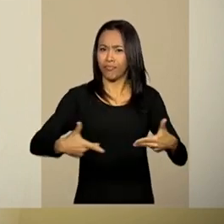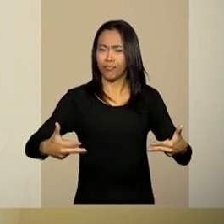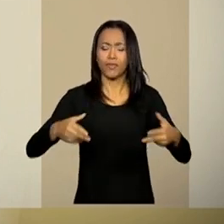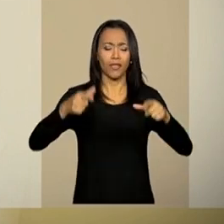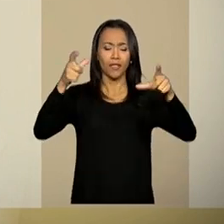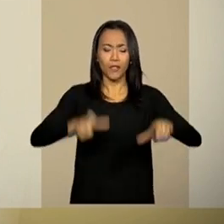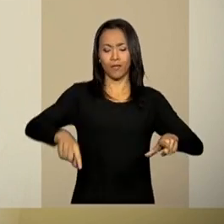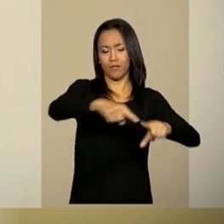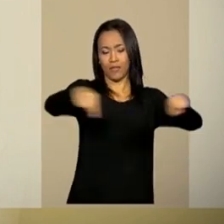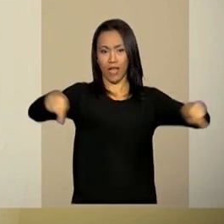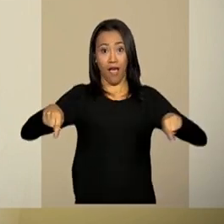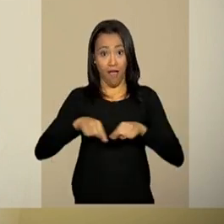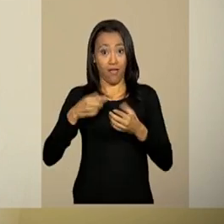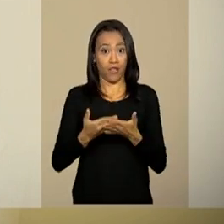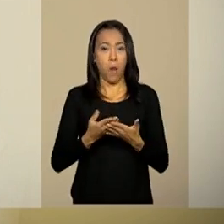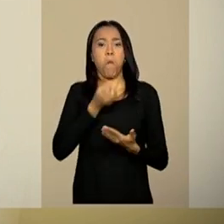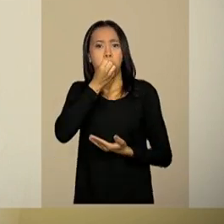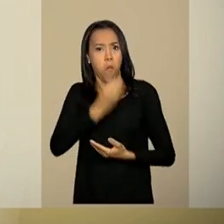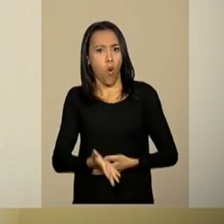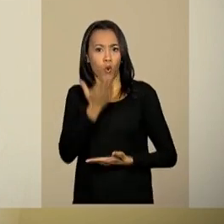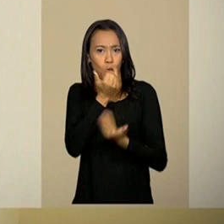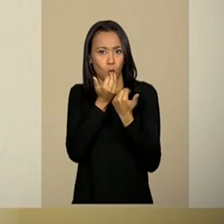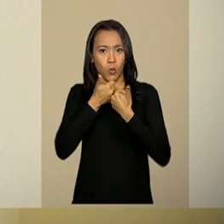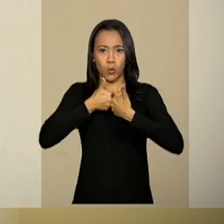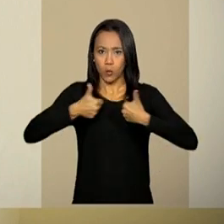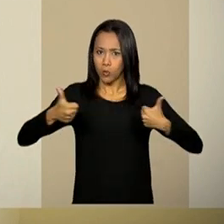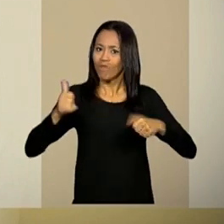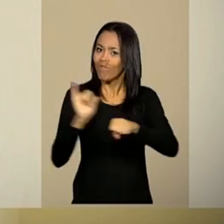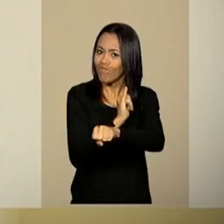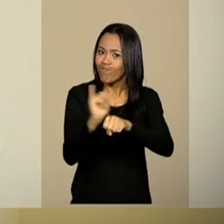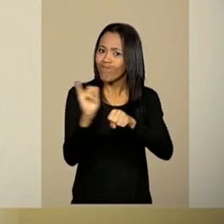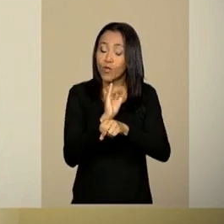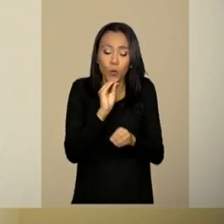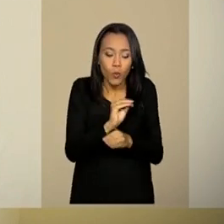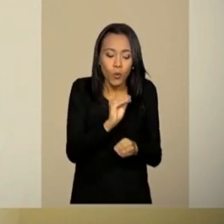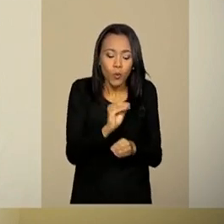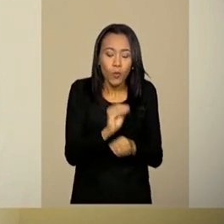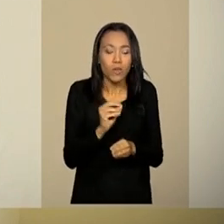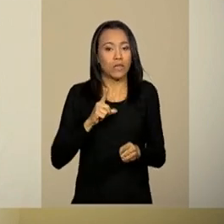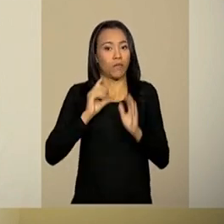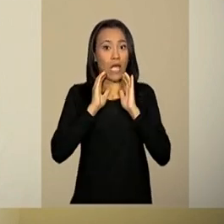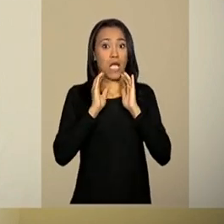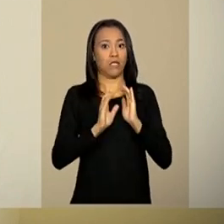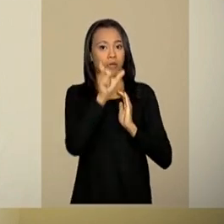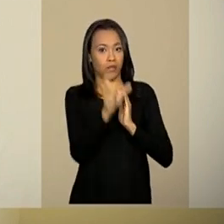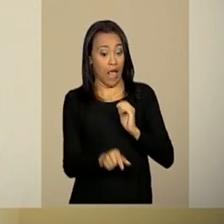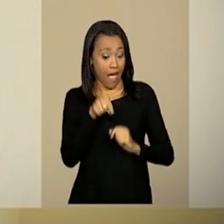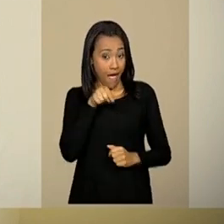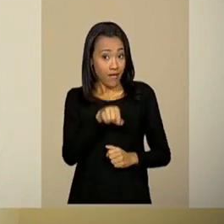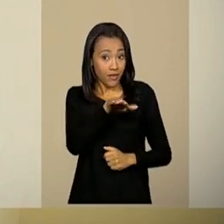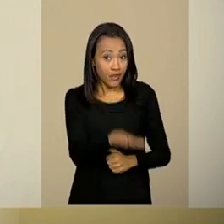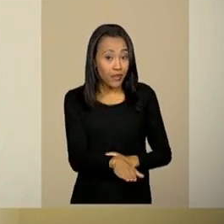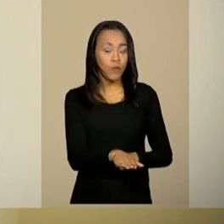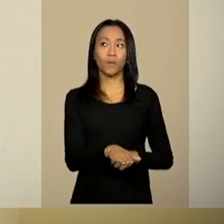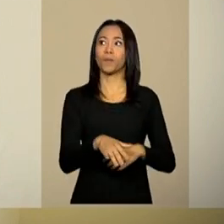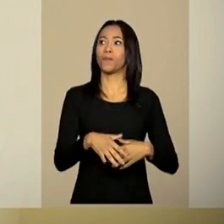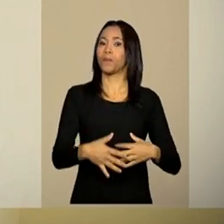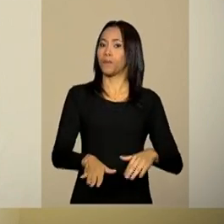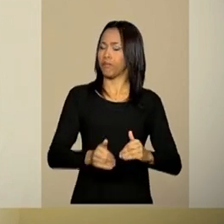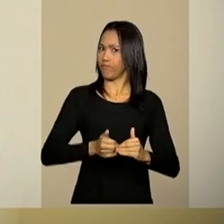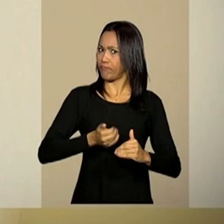acolhedor com boa alimentação e cuidados adequados tratada com respeito Essa criança vai se